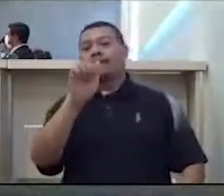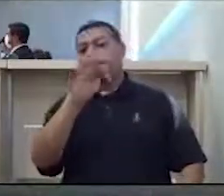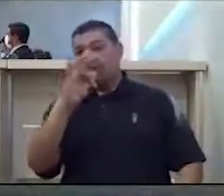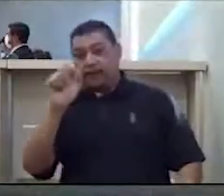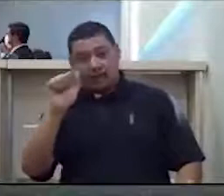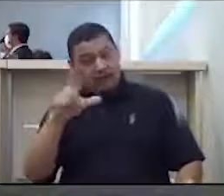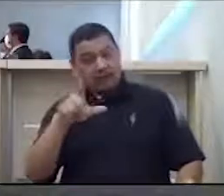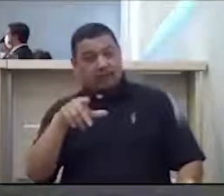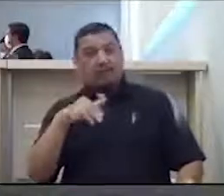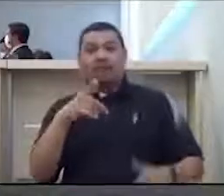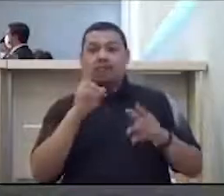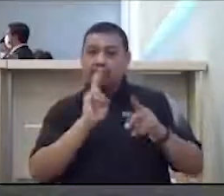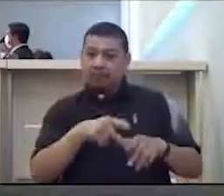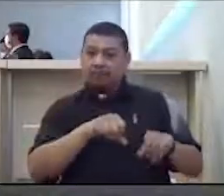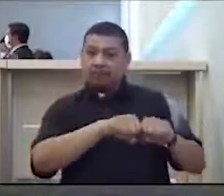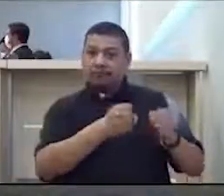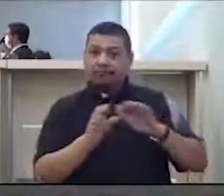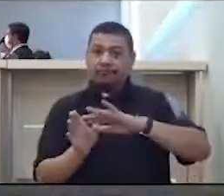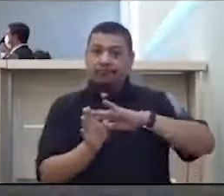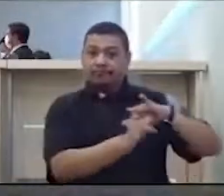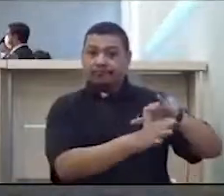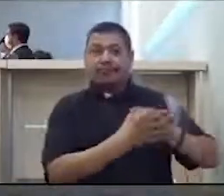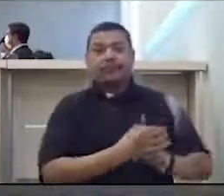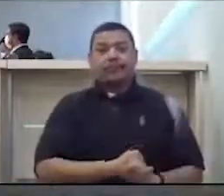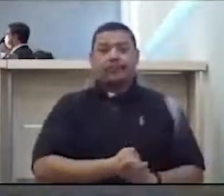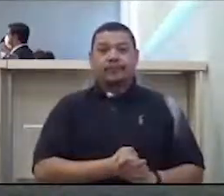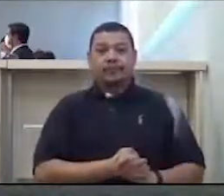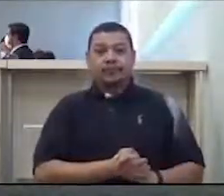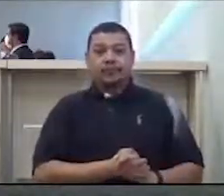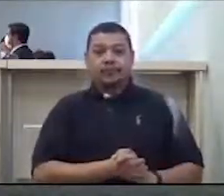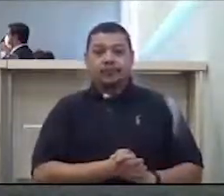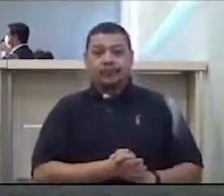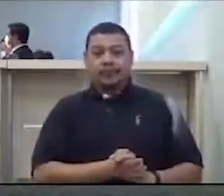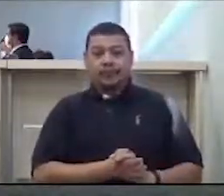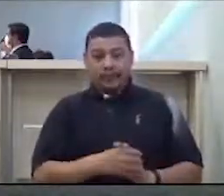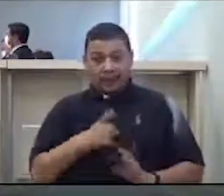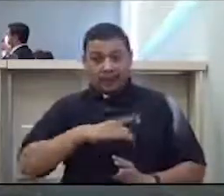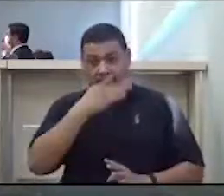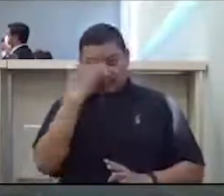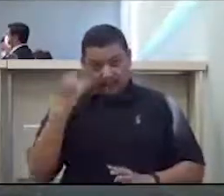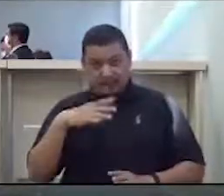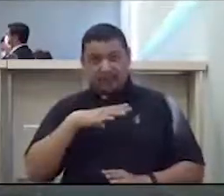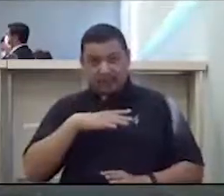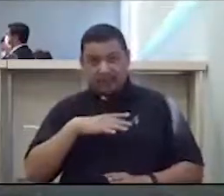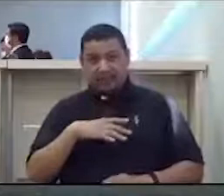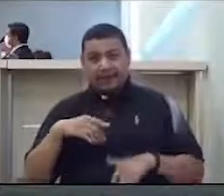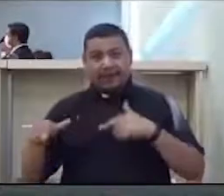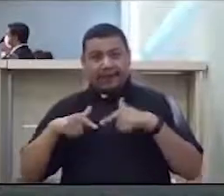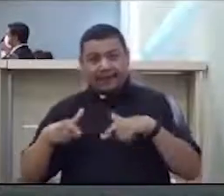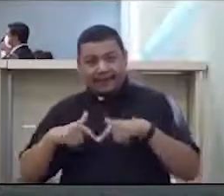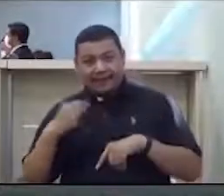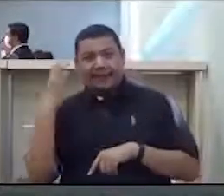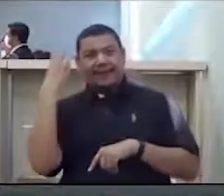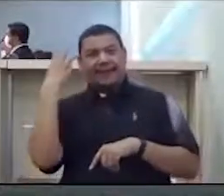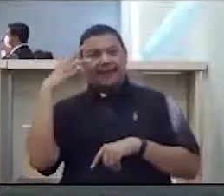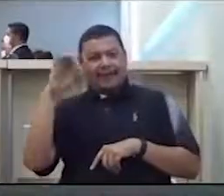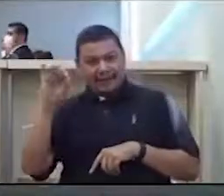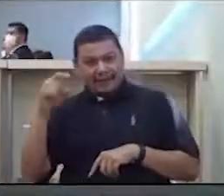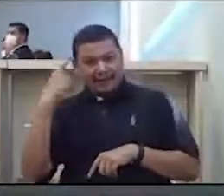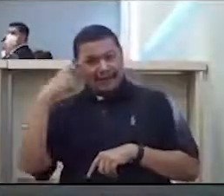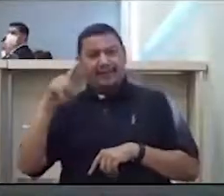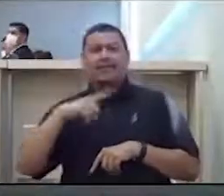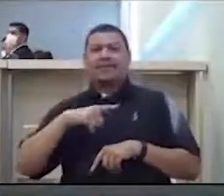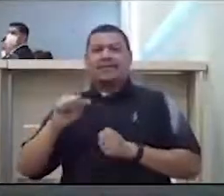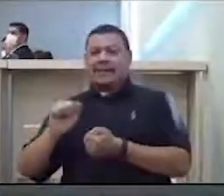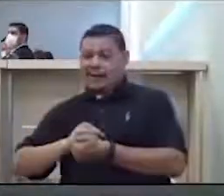resolvido. O povo está tirando o dinheiro do seu sustento, trabalha 30 dias, uns lavando,